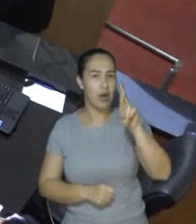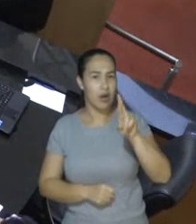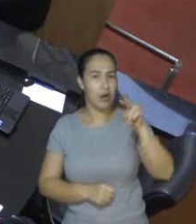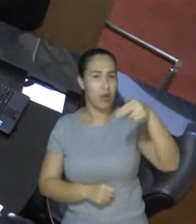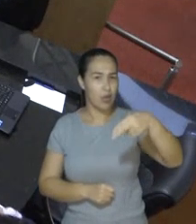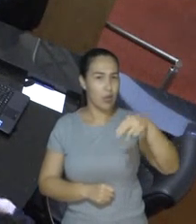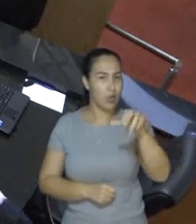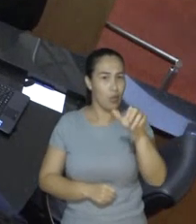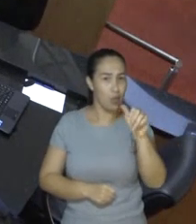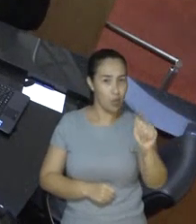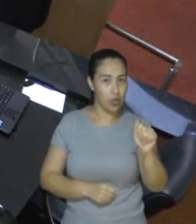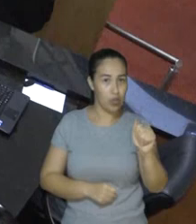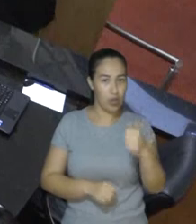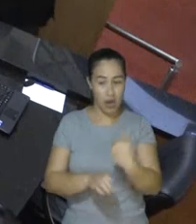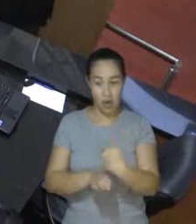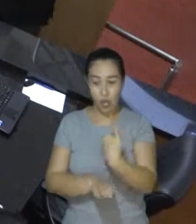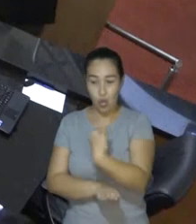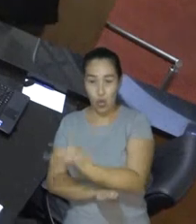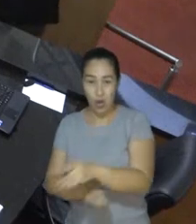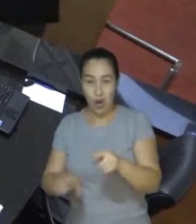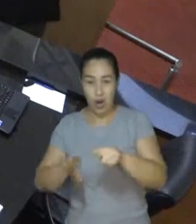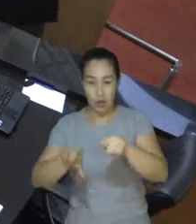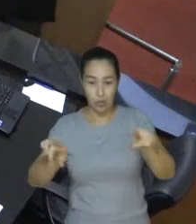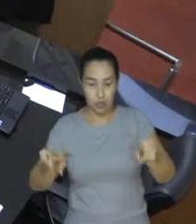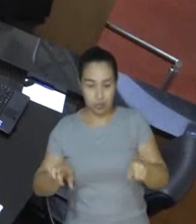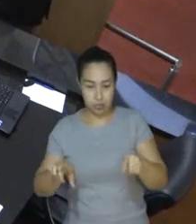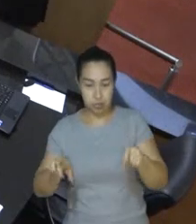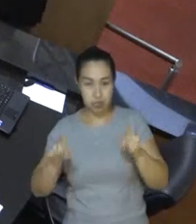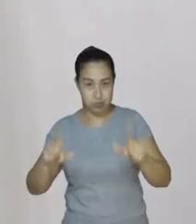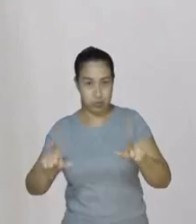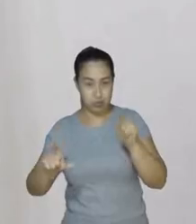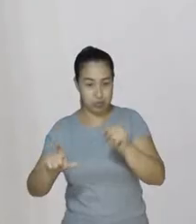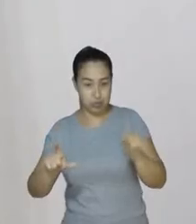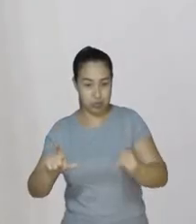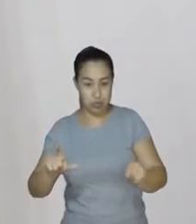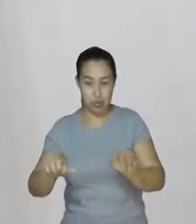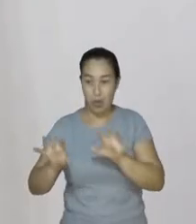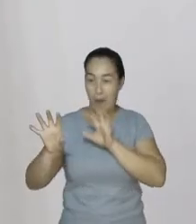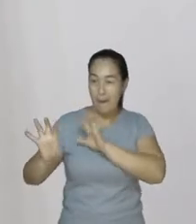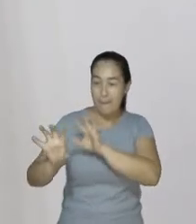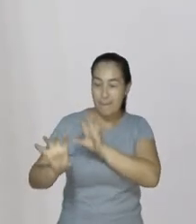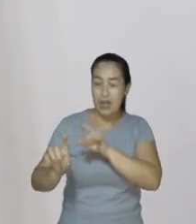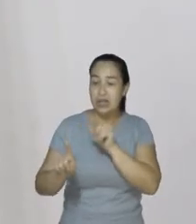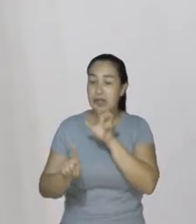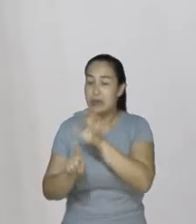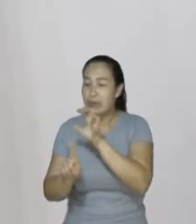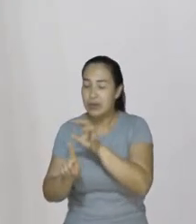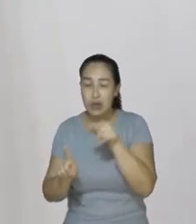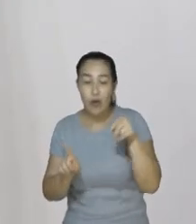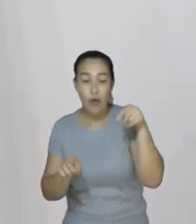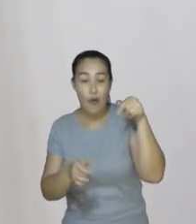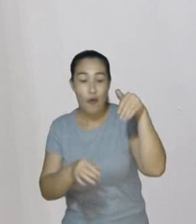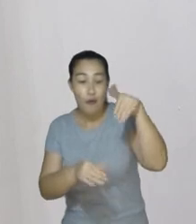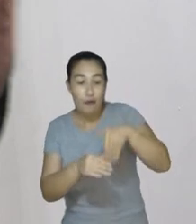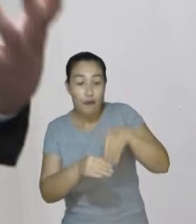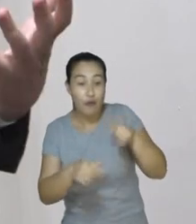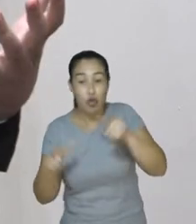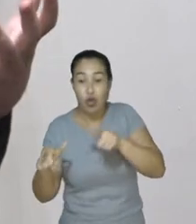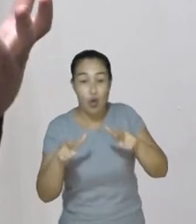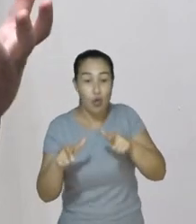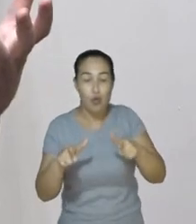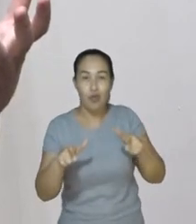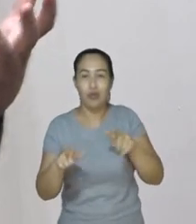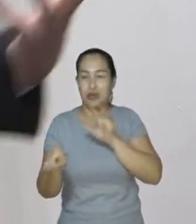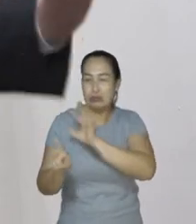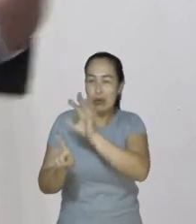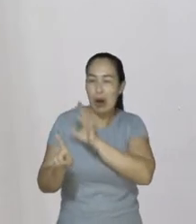no lado da urna fazendo pressão para o deputado ou para o inscrito votar. E agora já fizeram até um combo, né? Fizeram um apoio aí